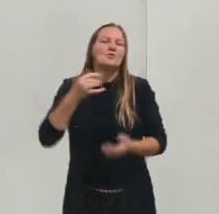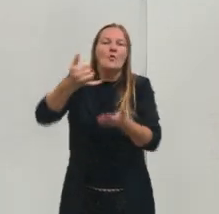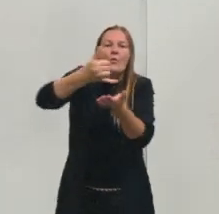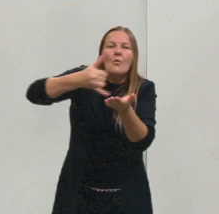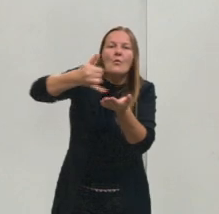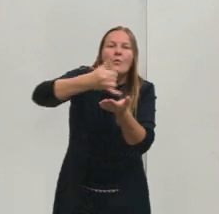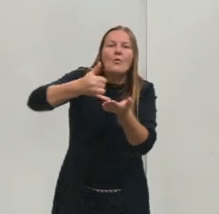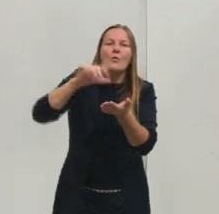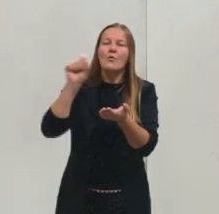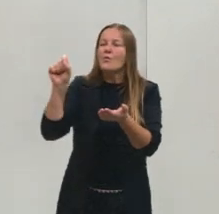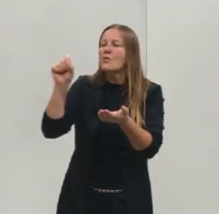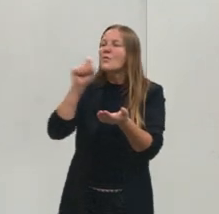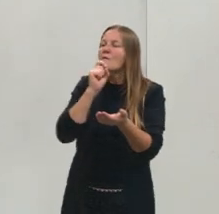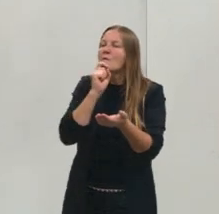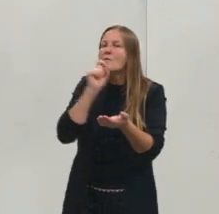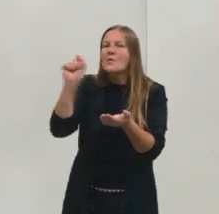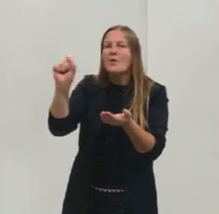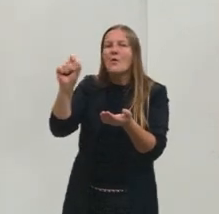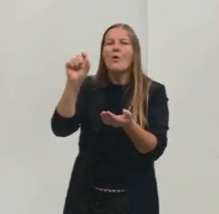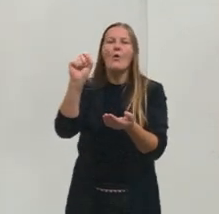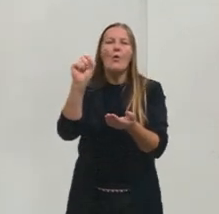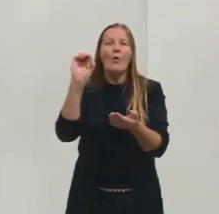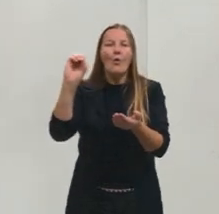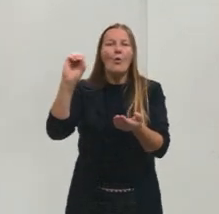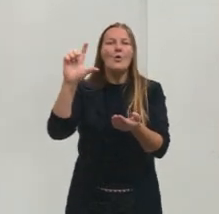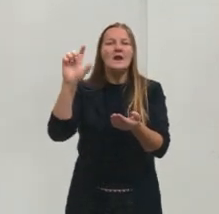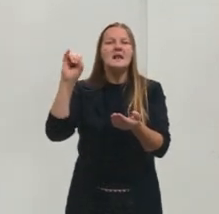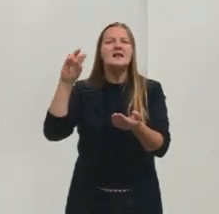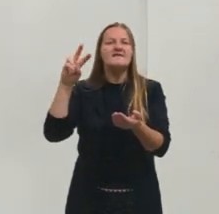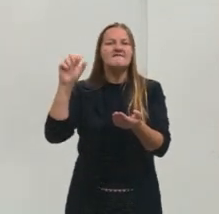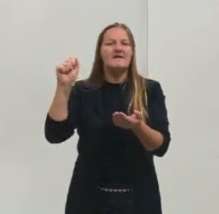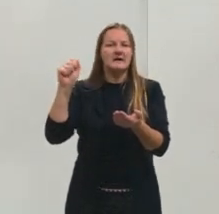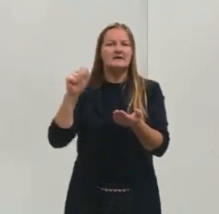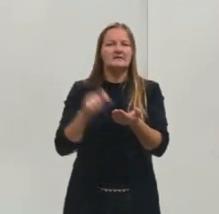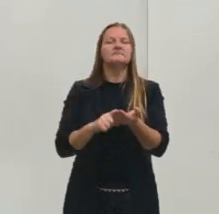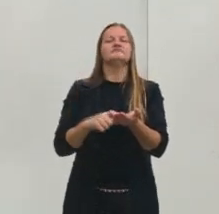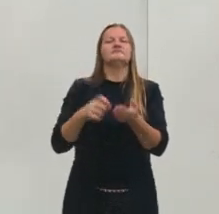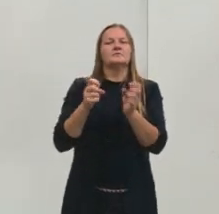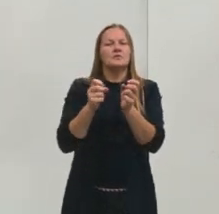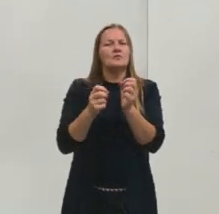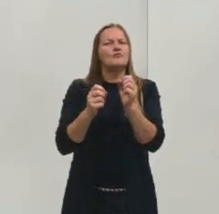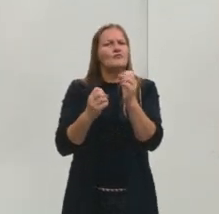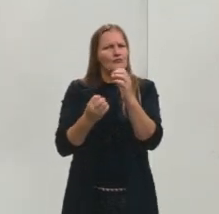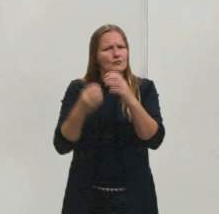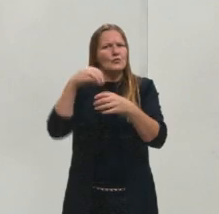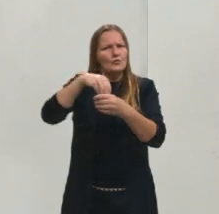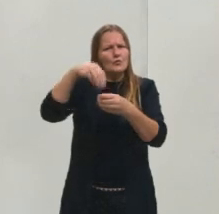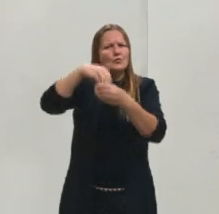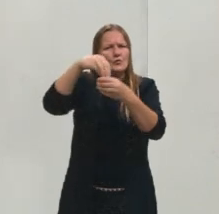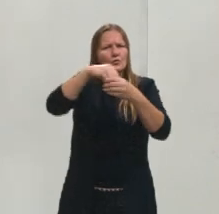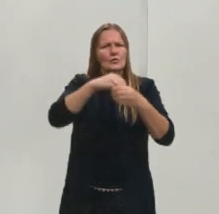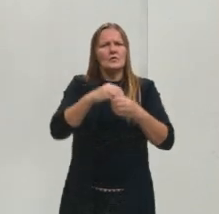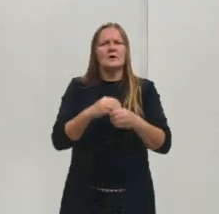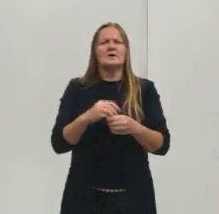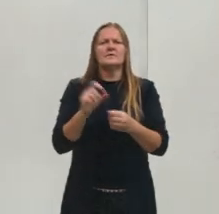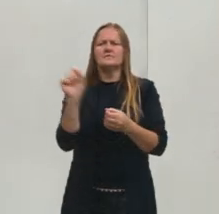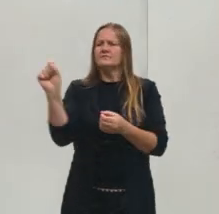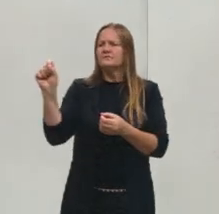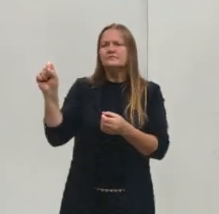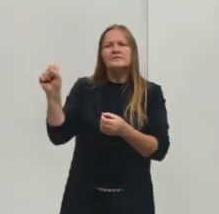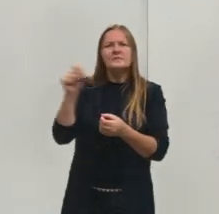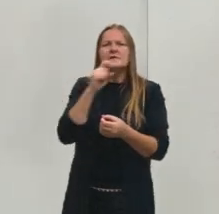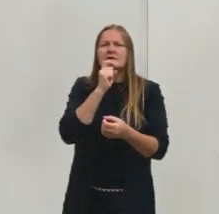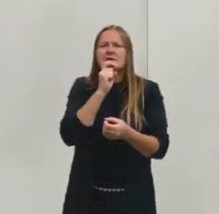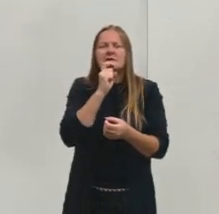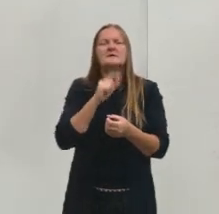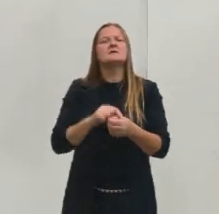oliva Isso quer dizer o quê que eles cultivavam Videiras uvas cultivavam Oliveiras azeitonas e